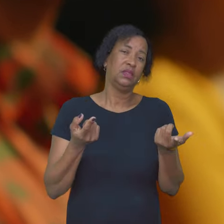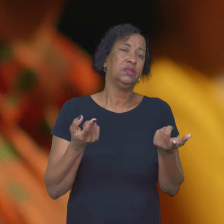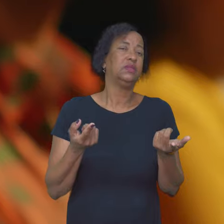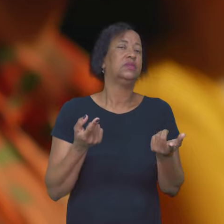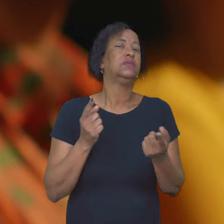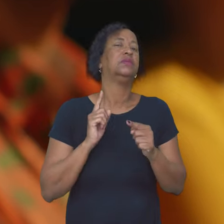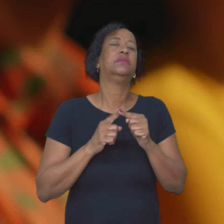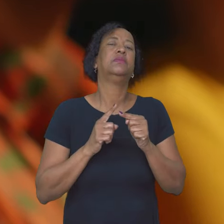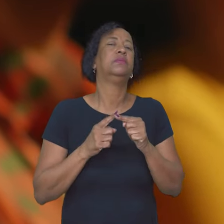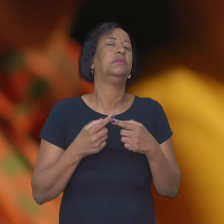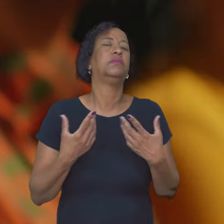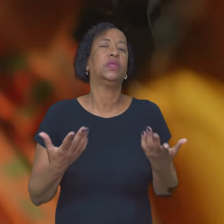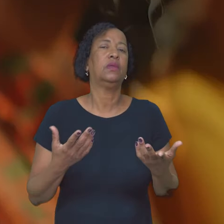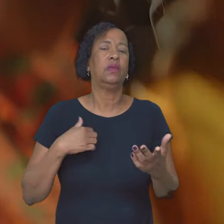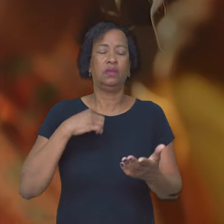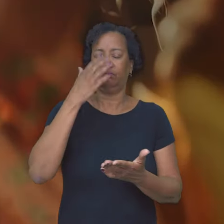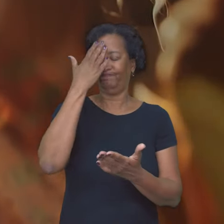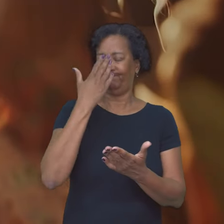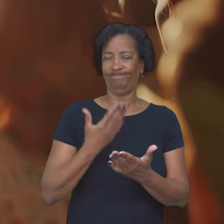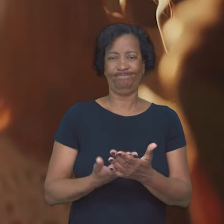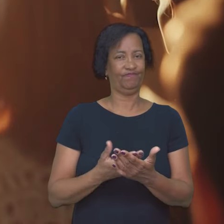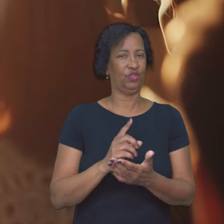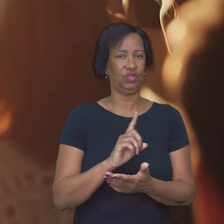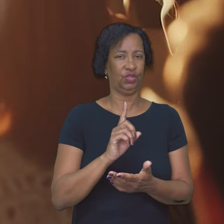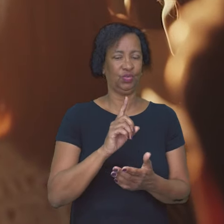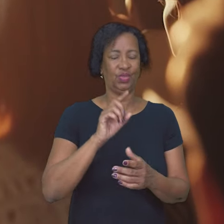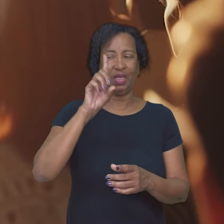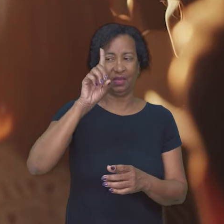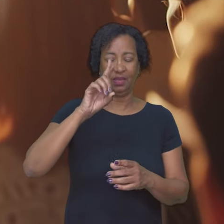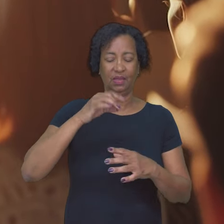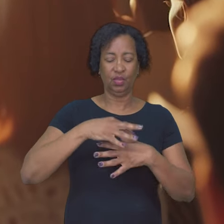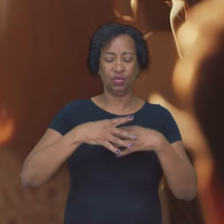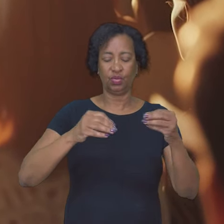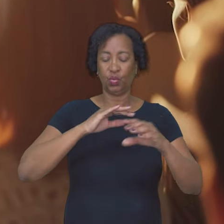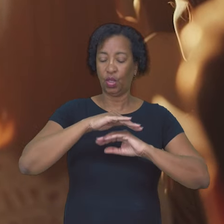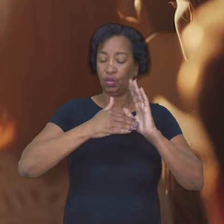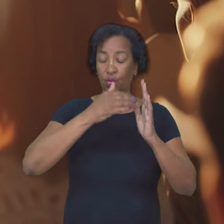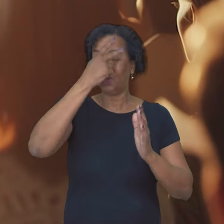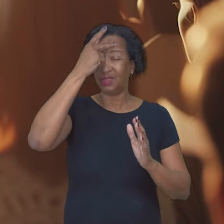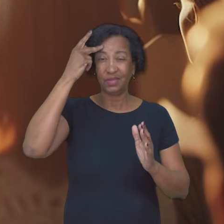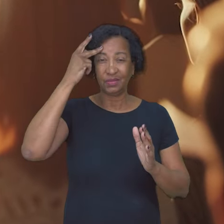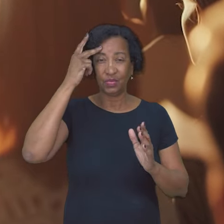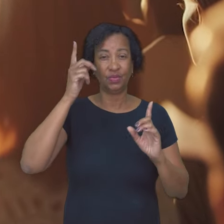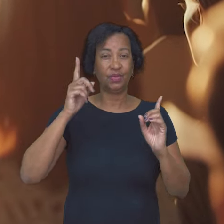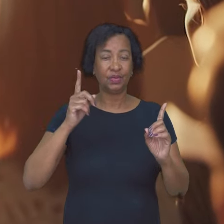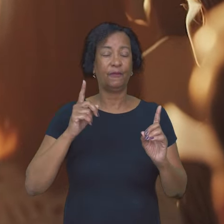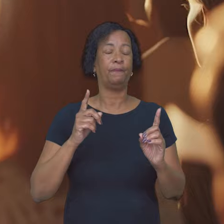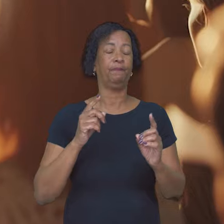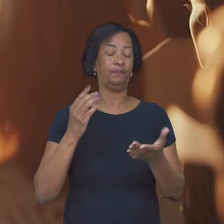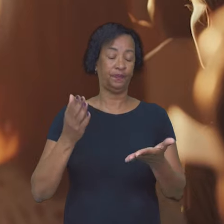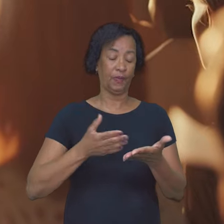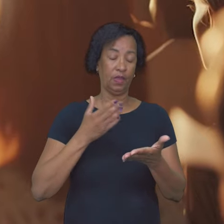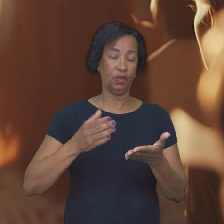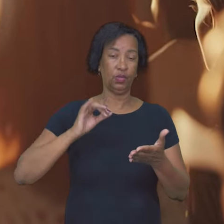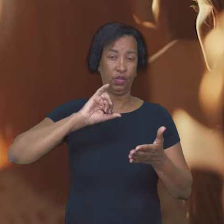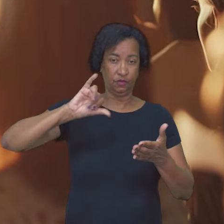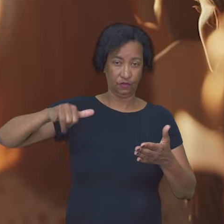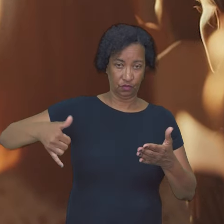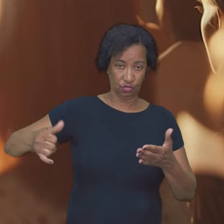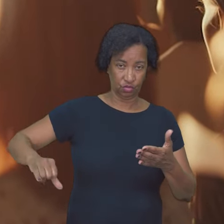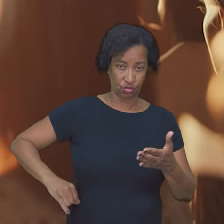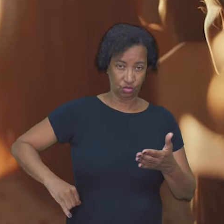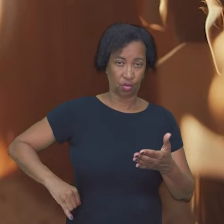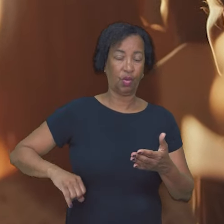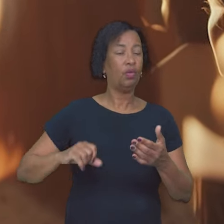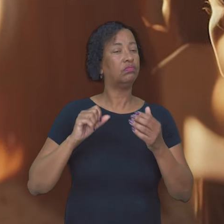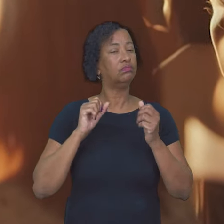realmente são Hum eu não acredito Deus não cura todo mundo não é possível como vimos no Livro de Jó que ele seja glorificado algumas